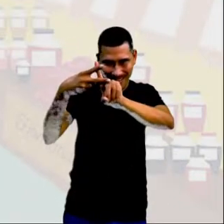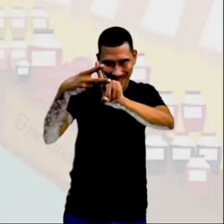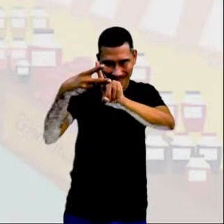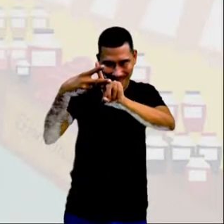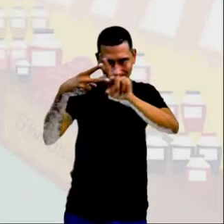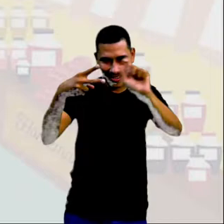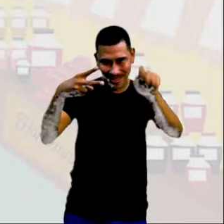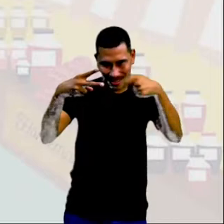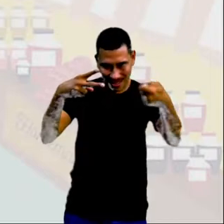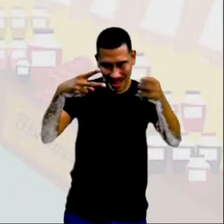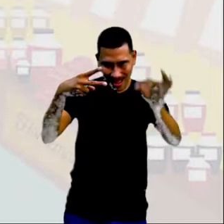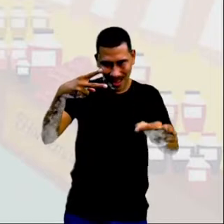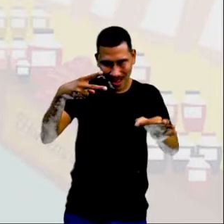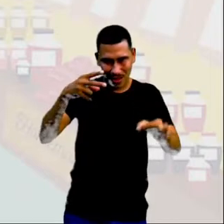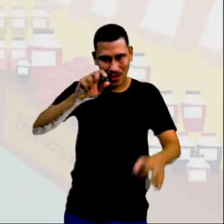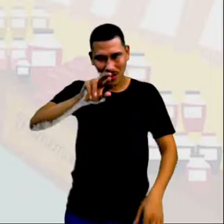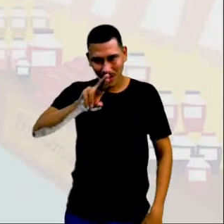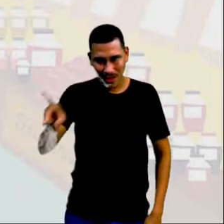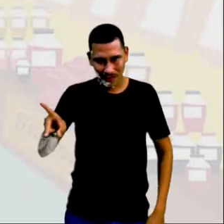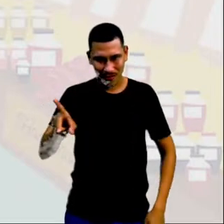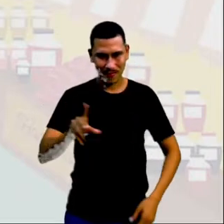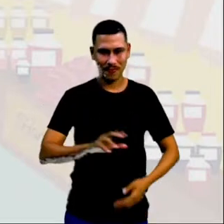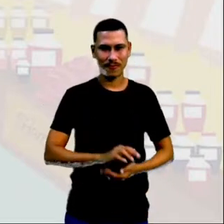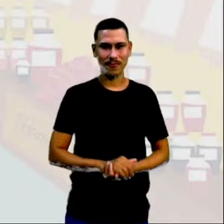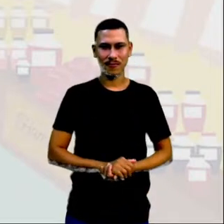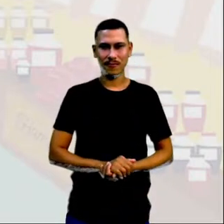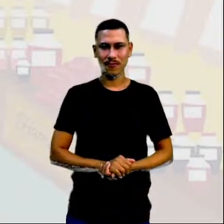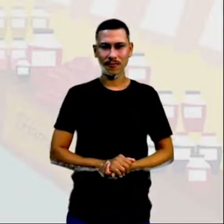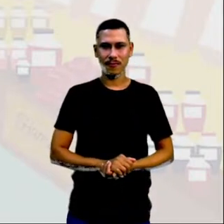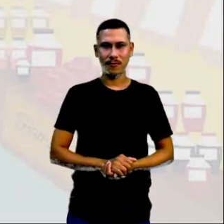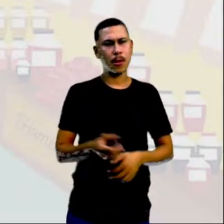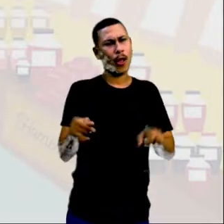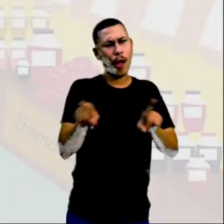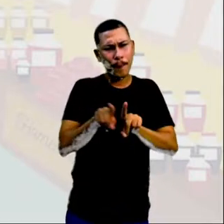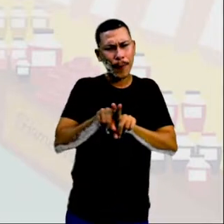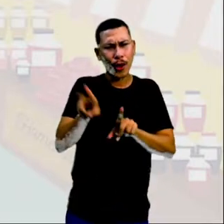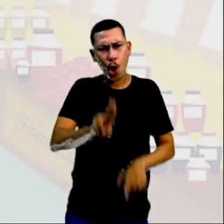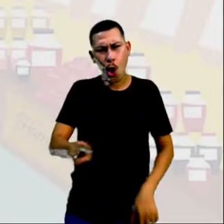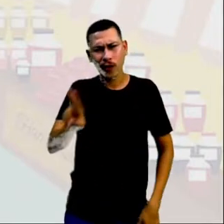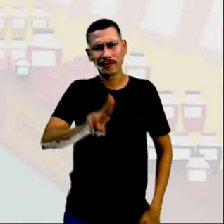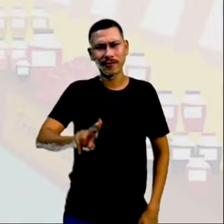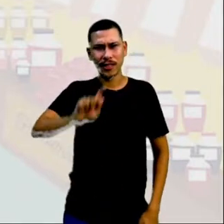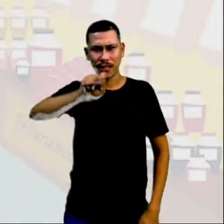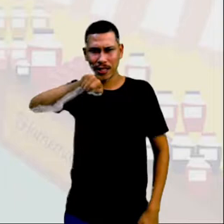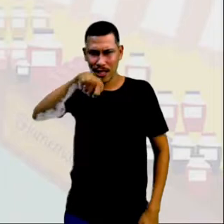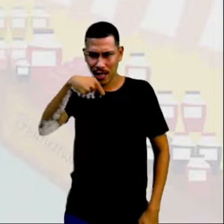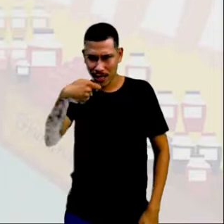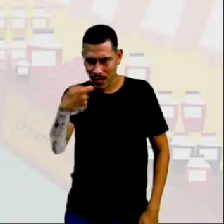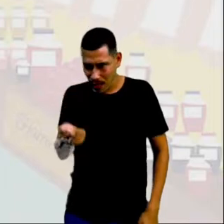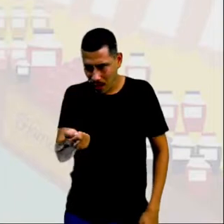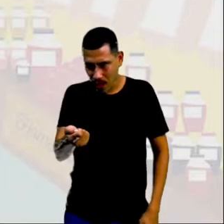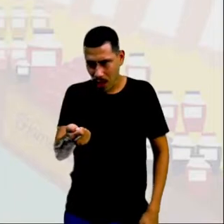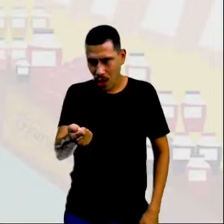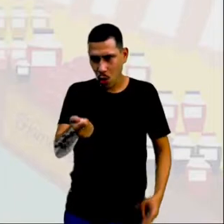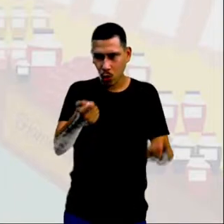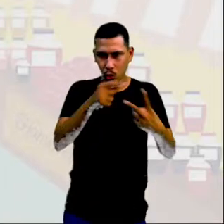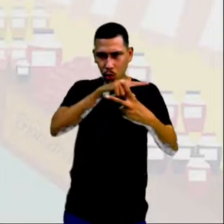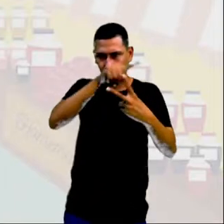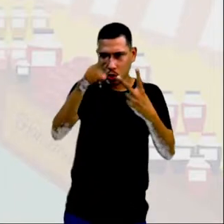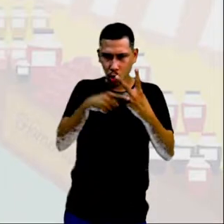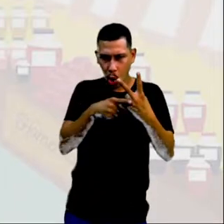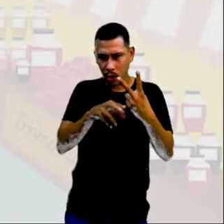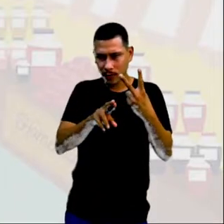Pois é. Além do símbolo do diferente, nós utilizamos também dois outros símbolos.